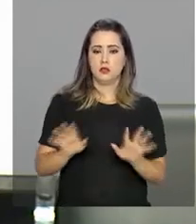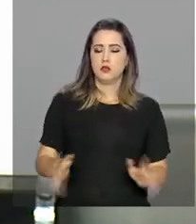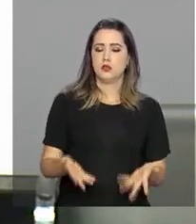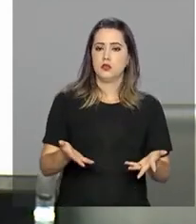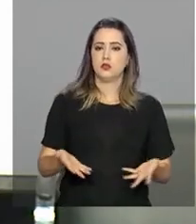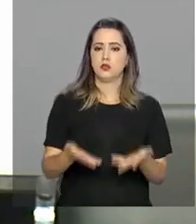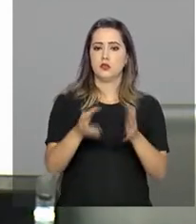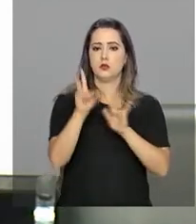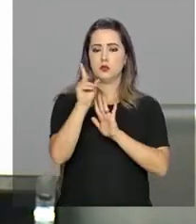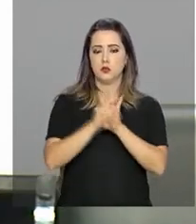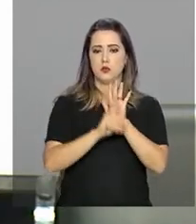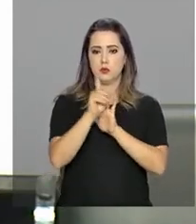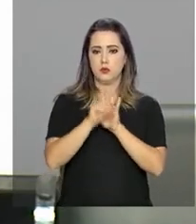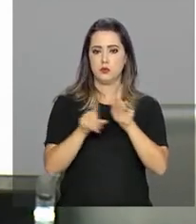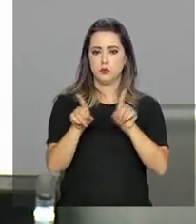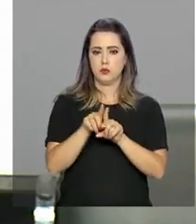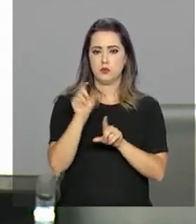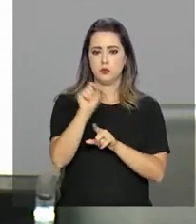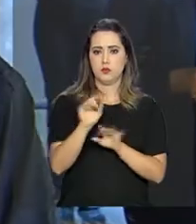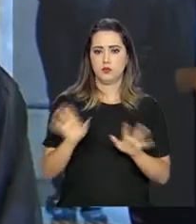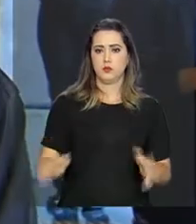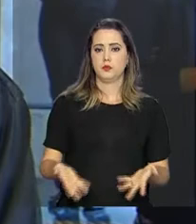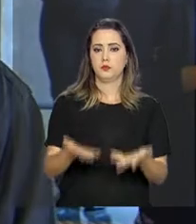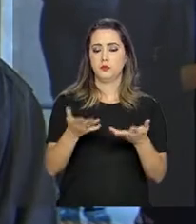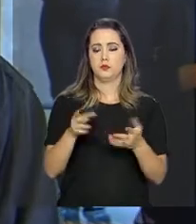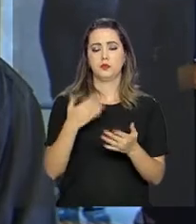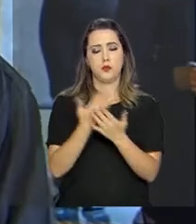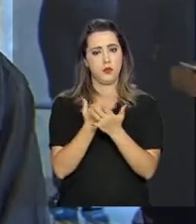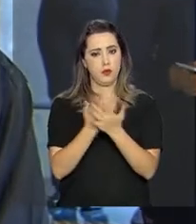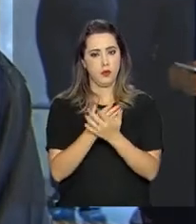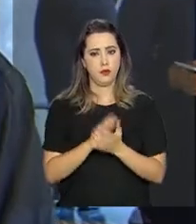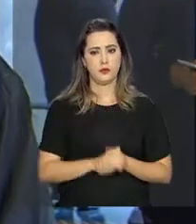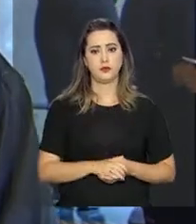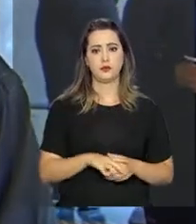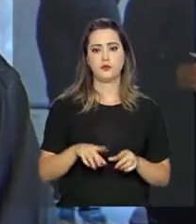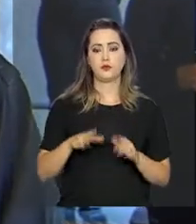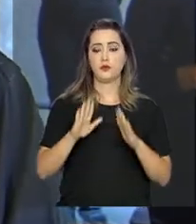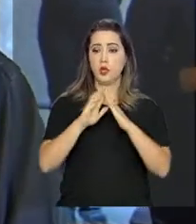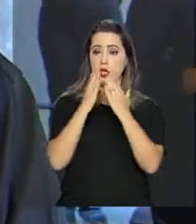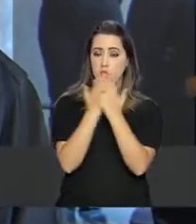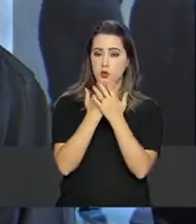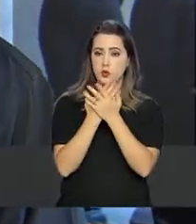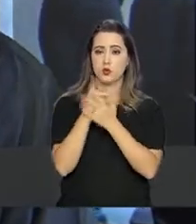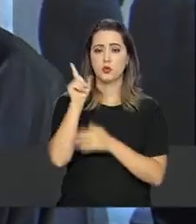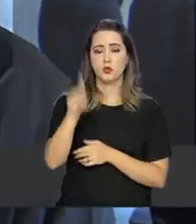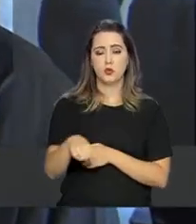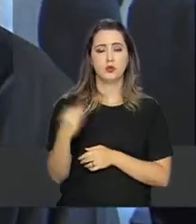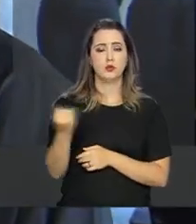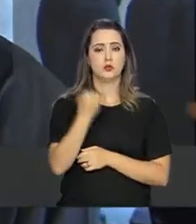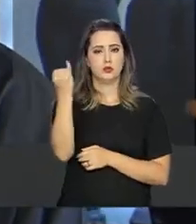por atividades culturais em sala de aula. A escola tem um papel decisivo